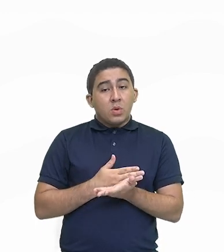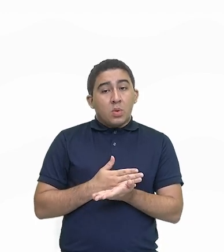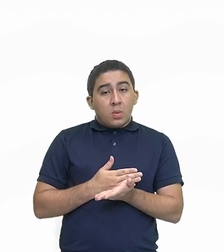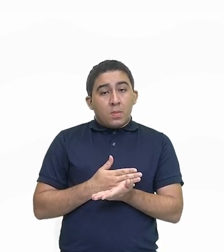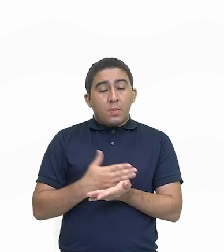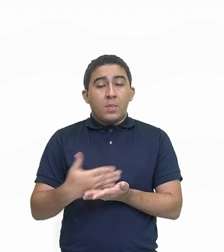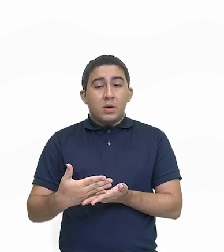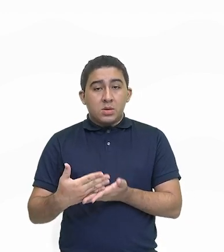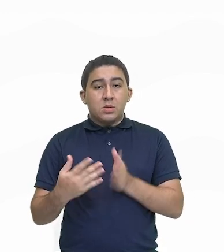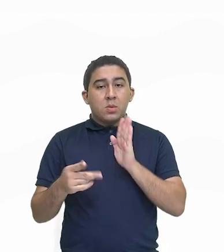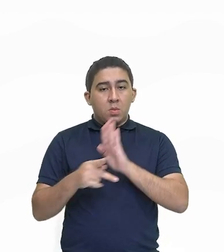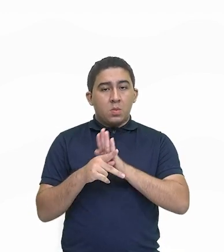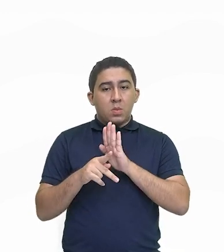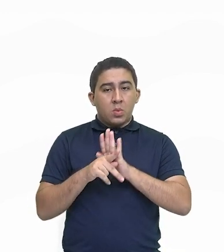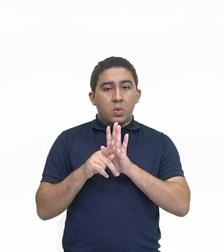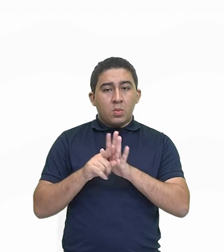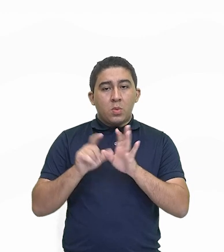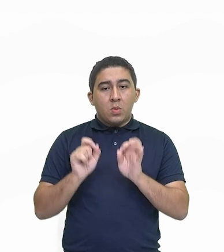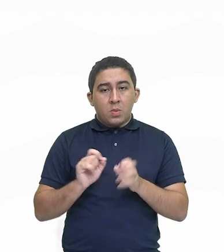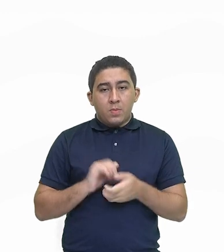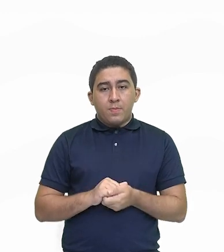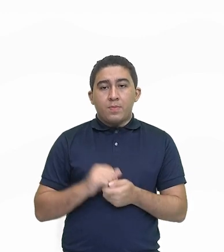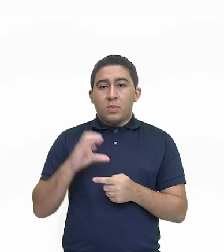fixação do carbono, né?